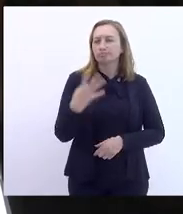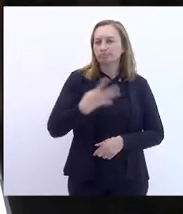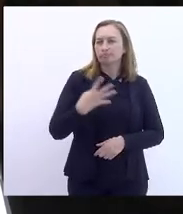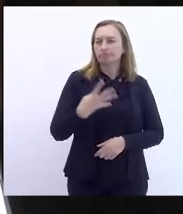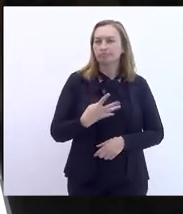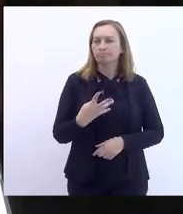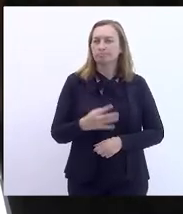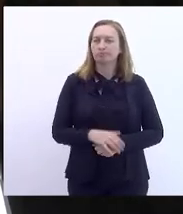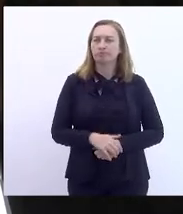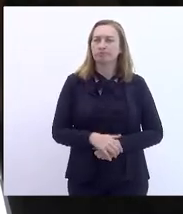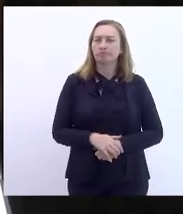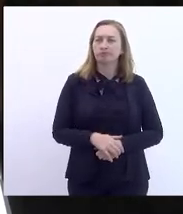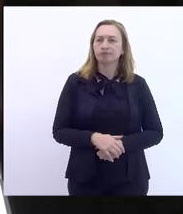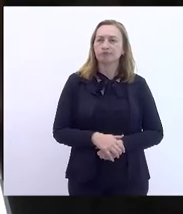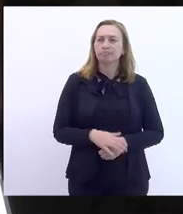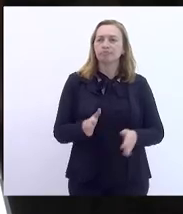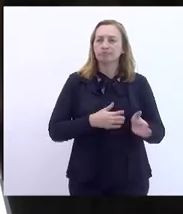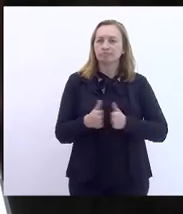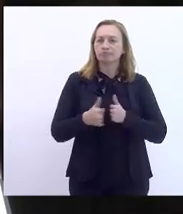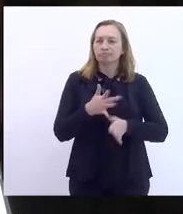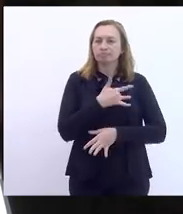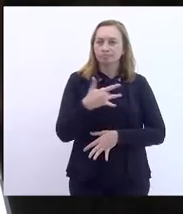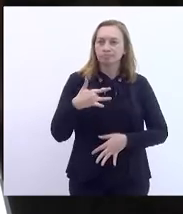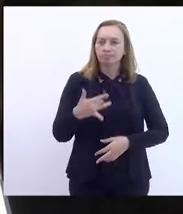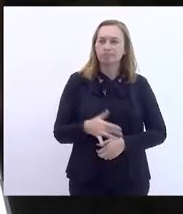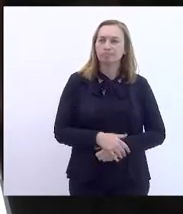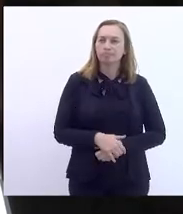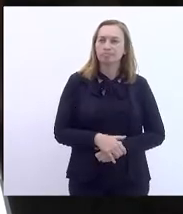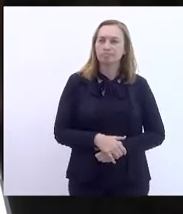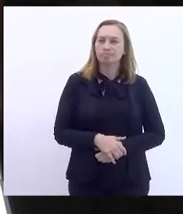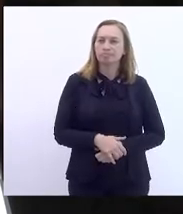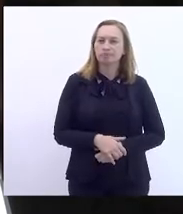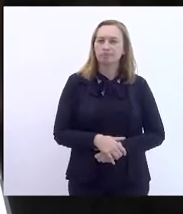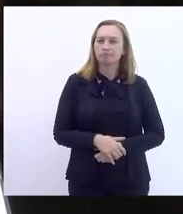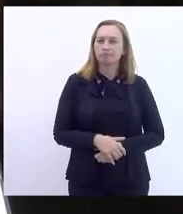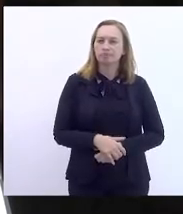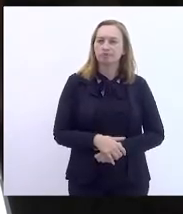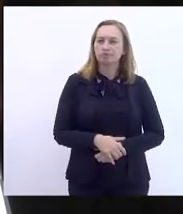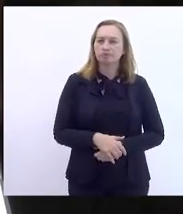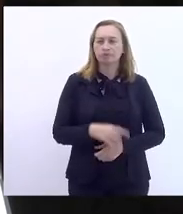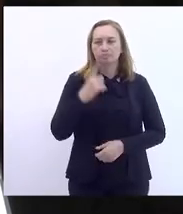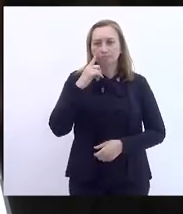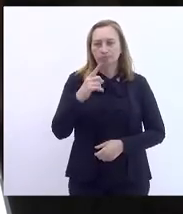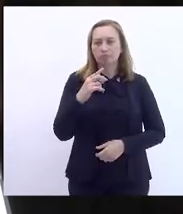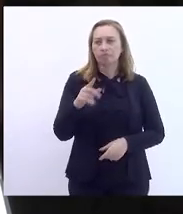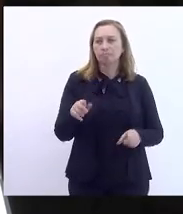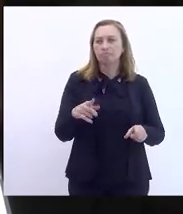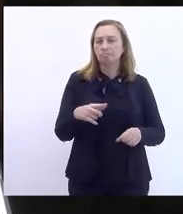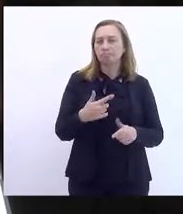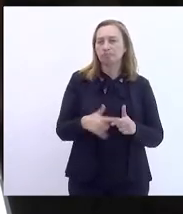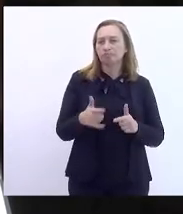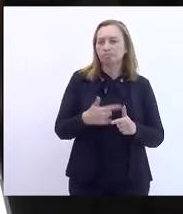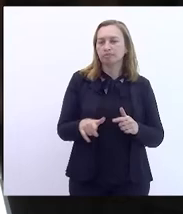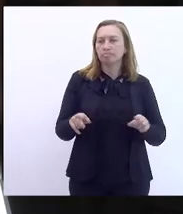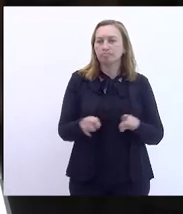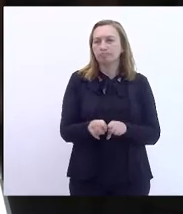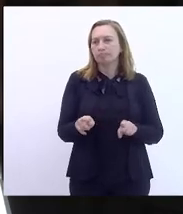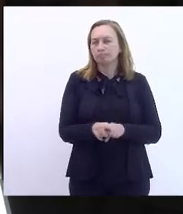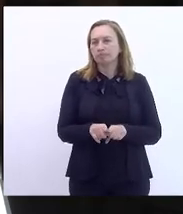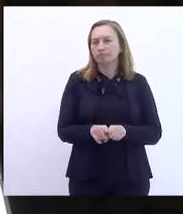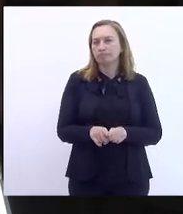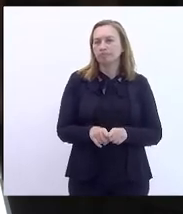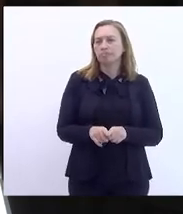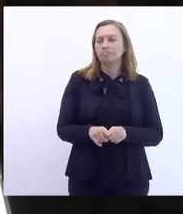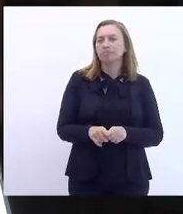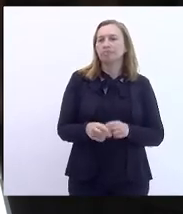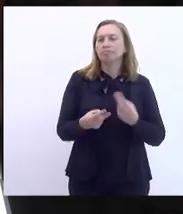quarto. É a questão do acesso à saúde né Sem dúvida a gente viu um problema crônico também do sucateamento do surge da